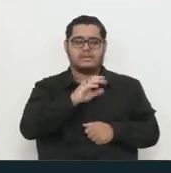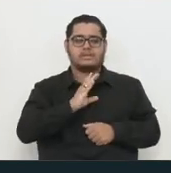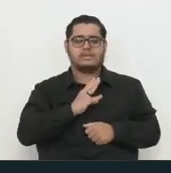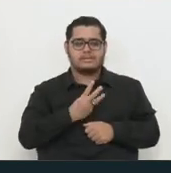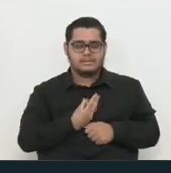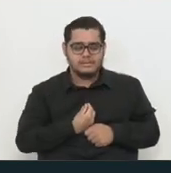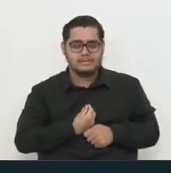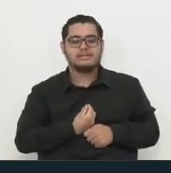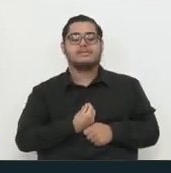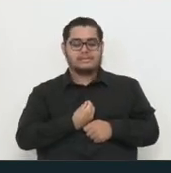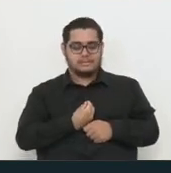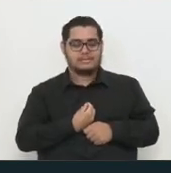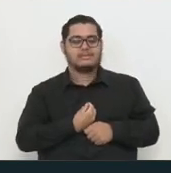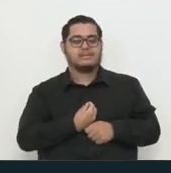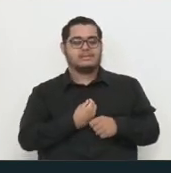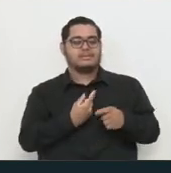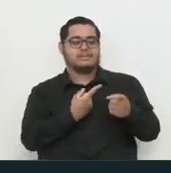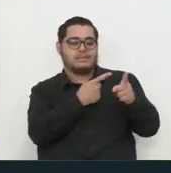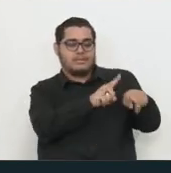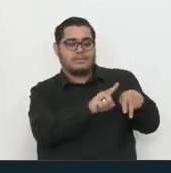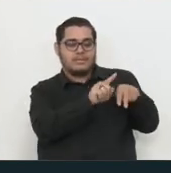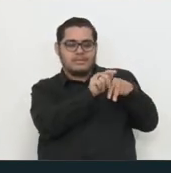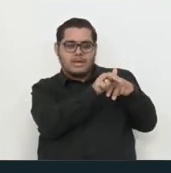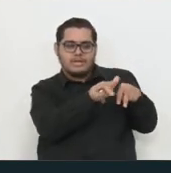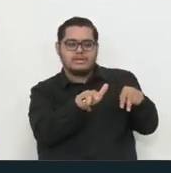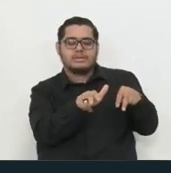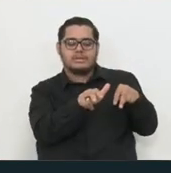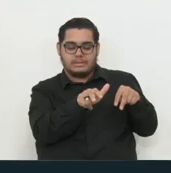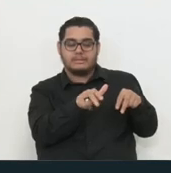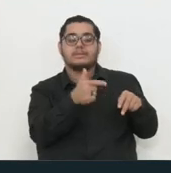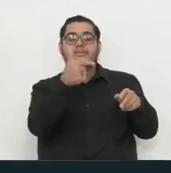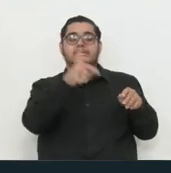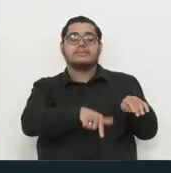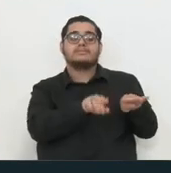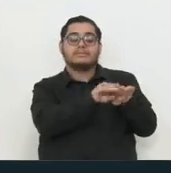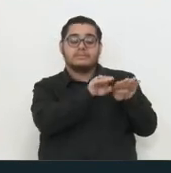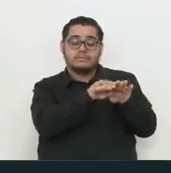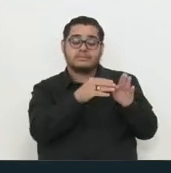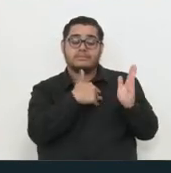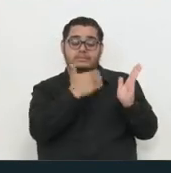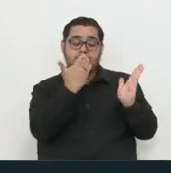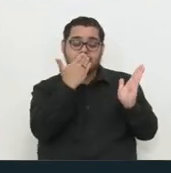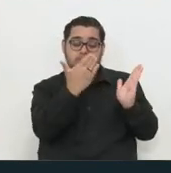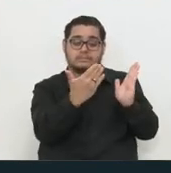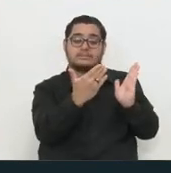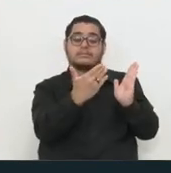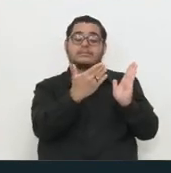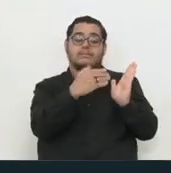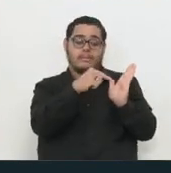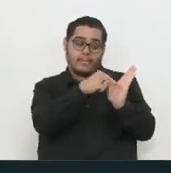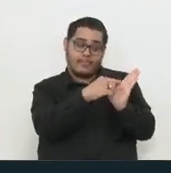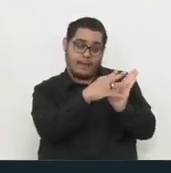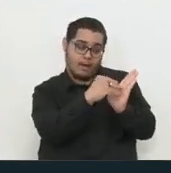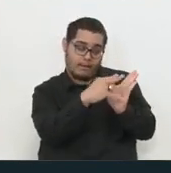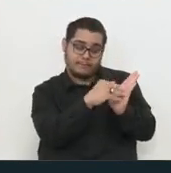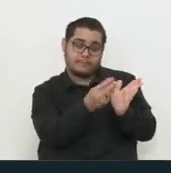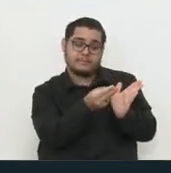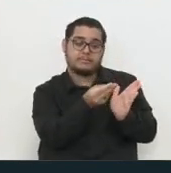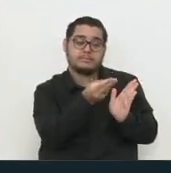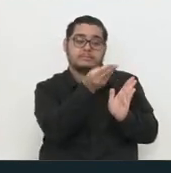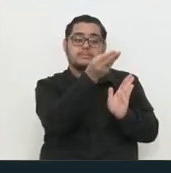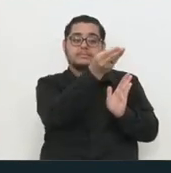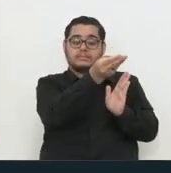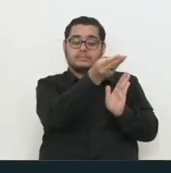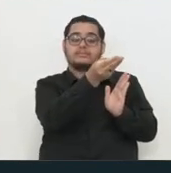identidades de gênero requereiro ainda que seja enviado cópia as seguintes autoridades ao excelente